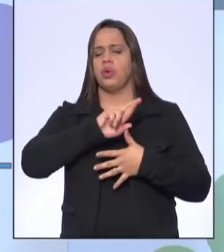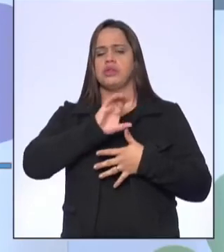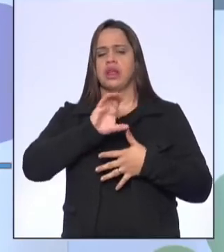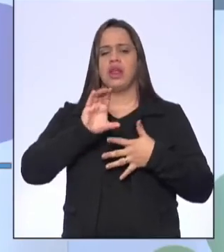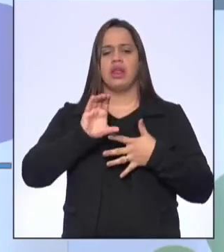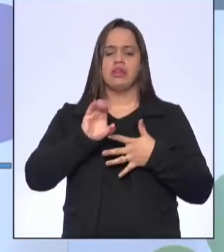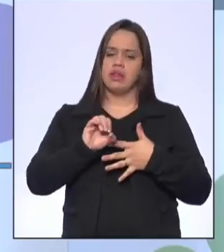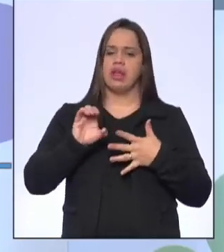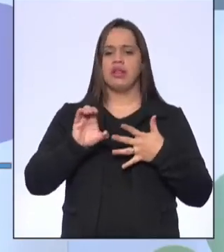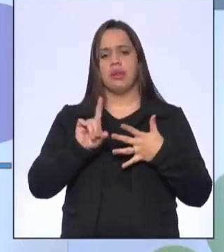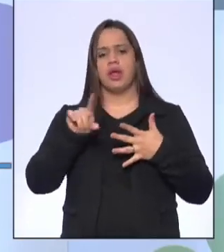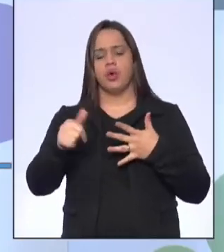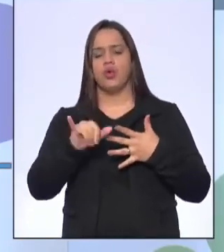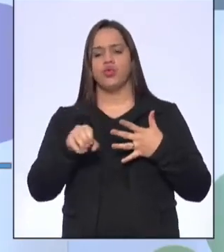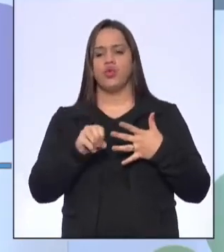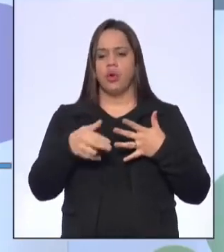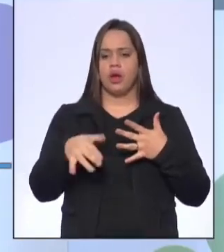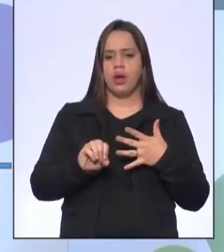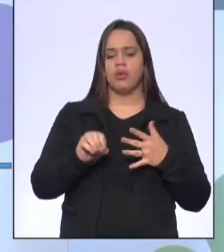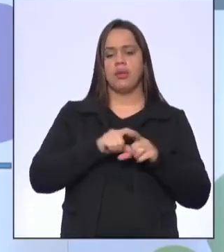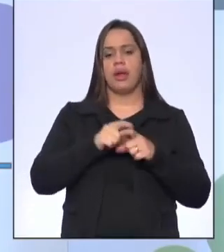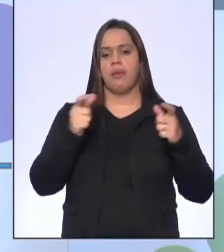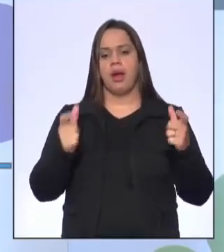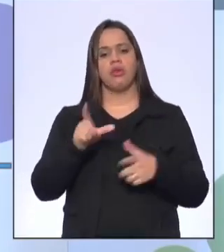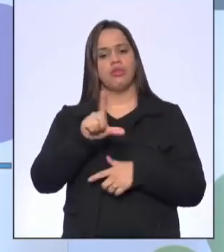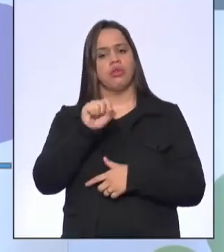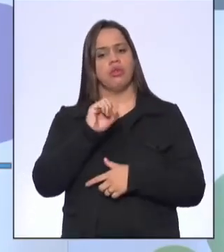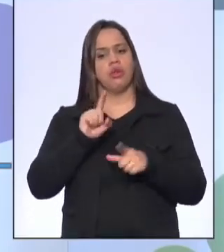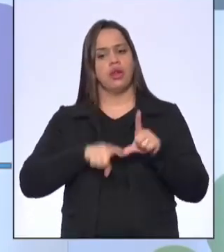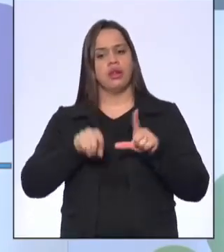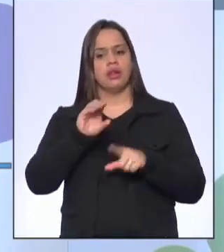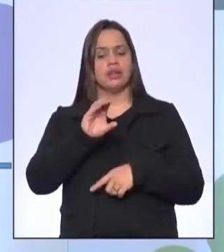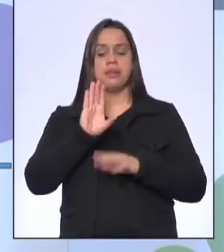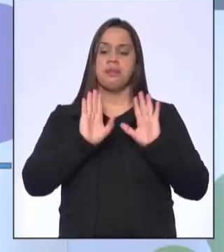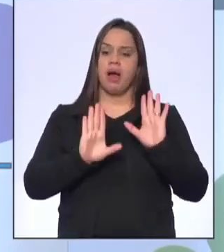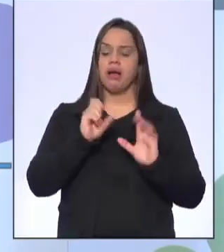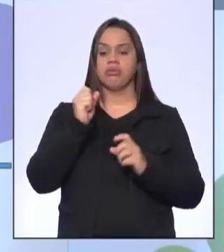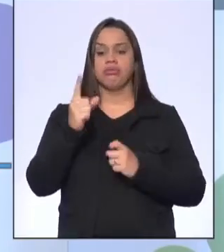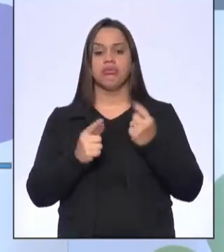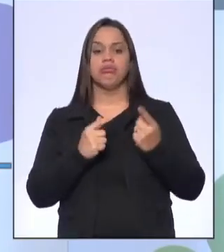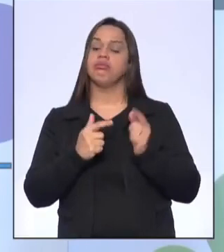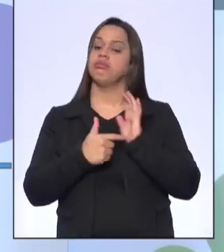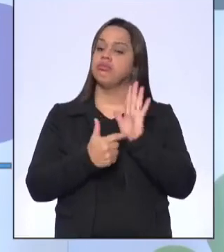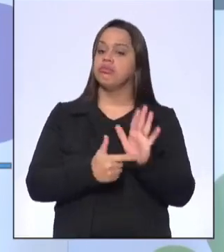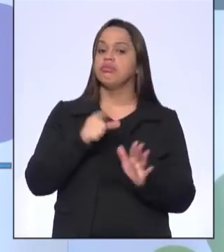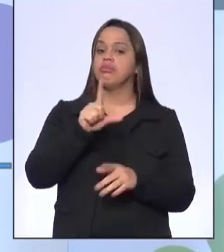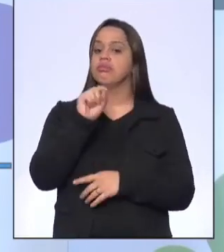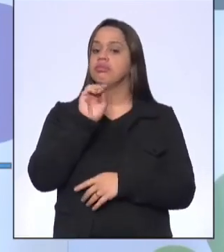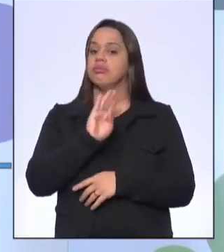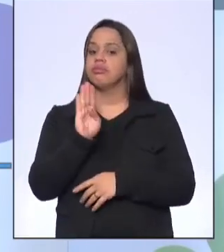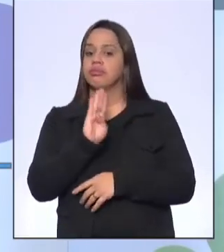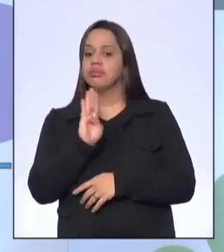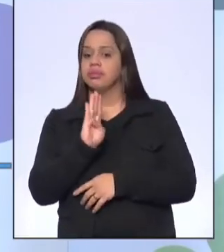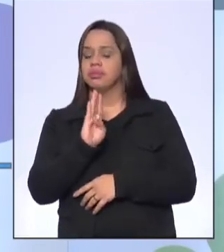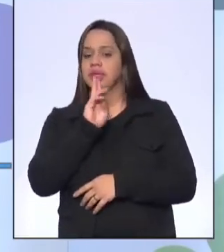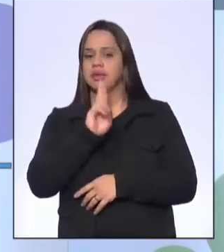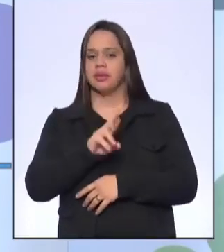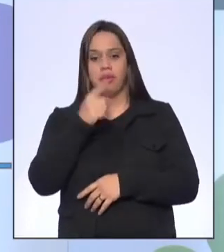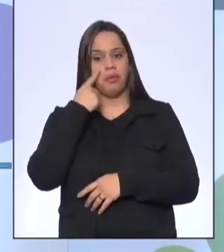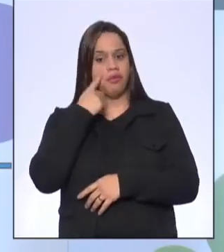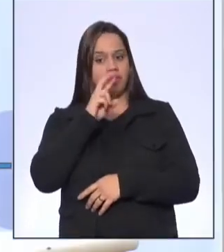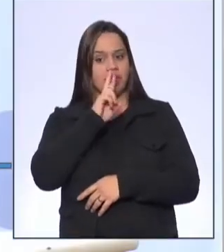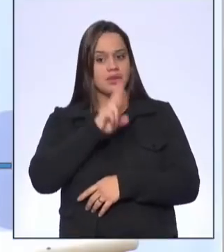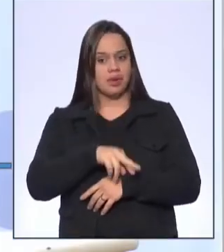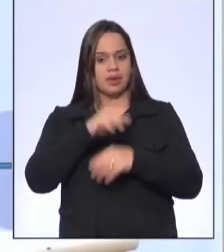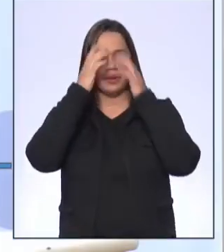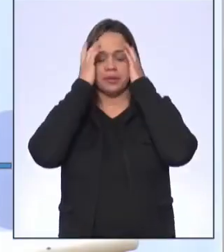o Wallace e o João Felipe. A maioria C, mas ainda aparecem algumas pessoas com a resposta B. Okay. Vamos para a resolução, Jonas? Vamos